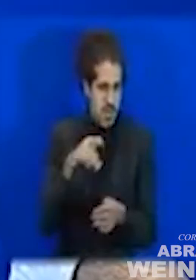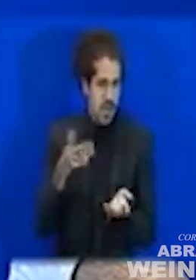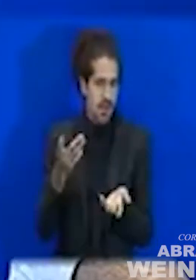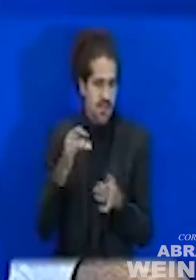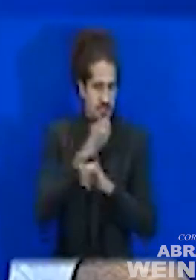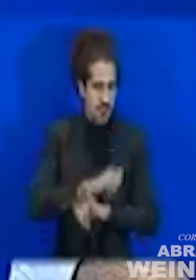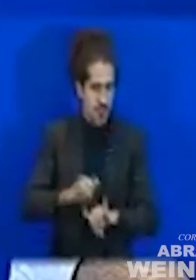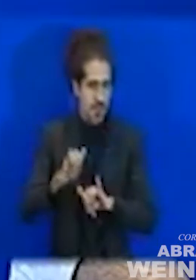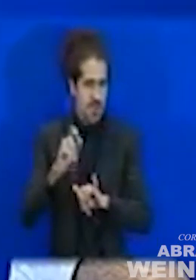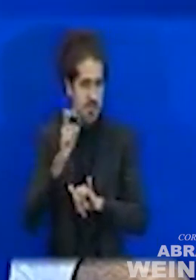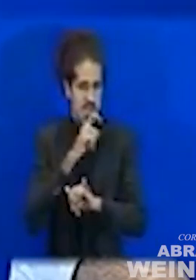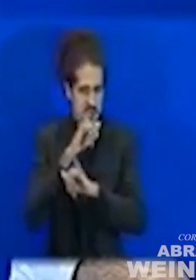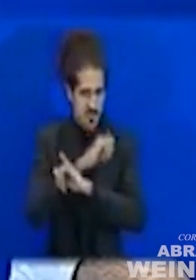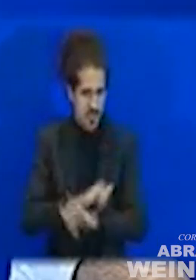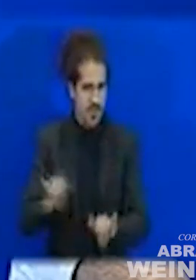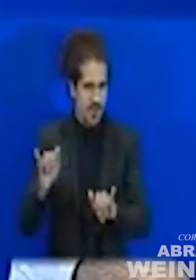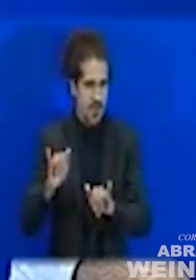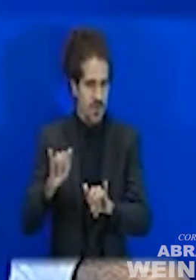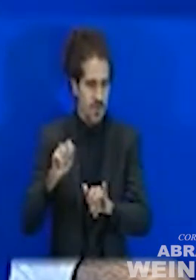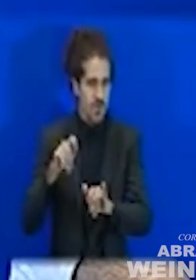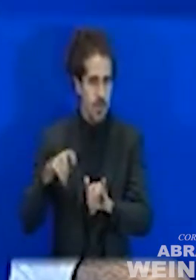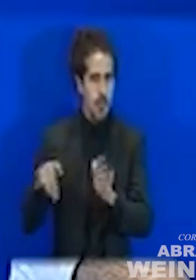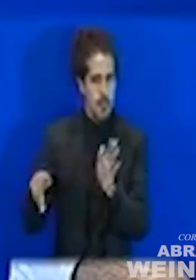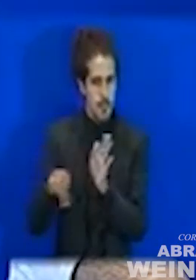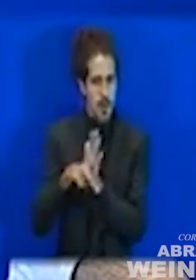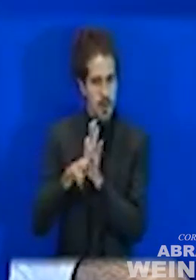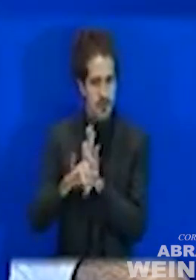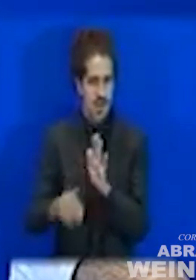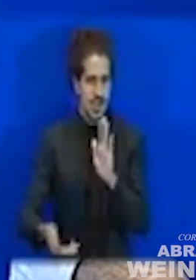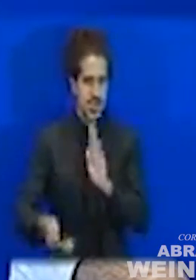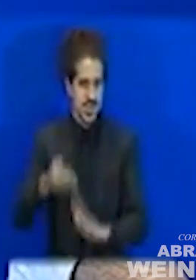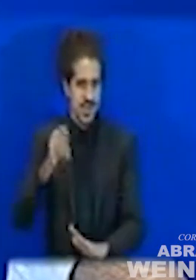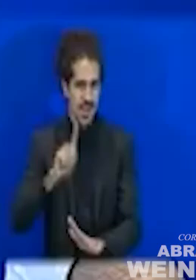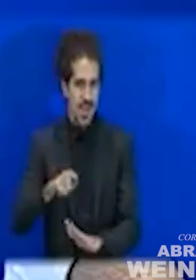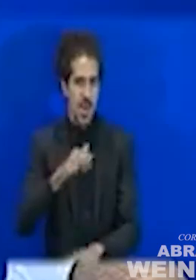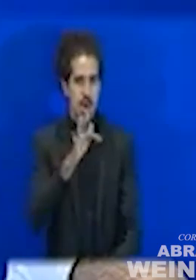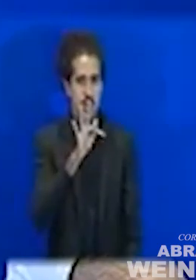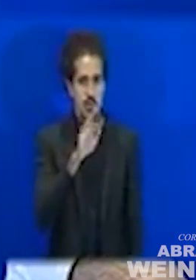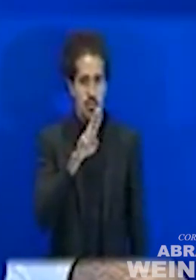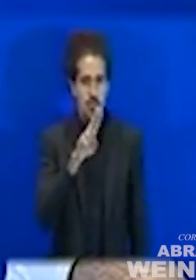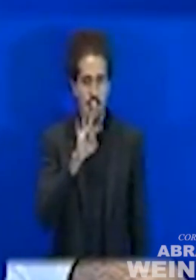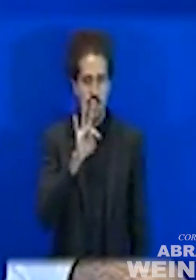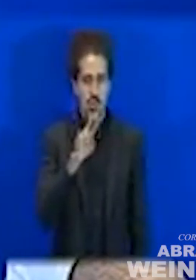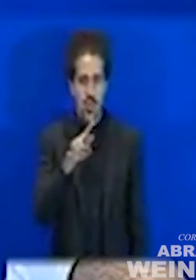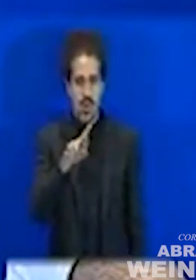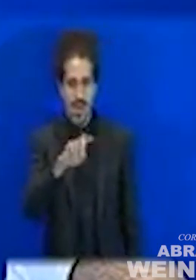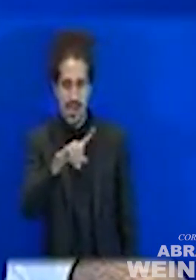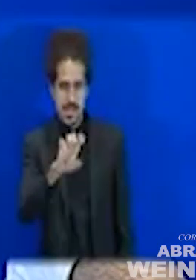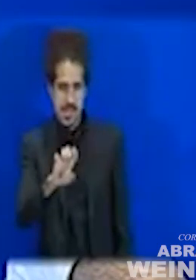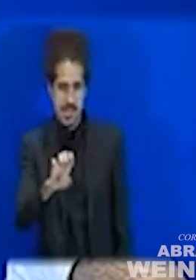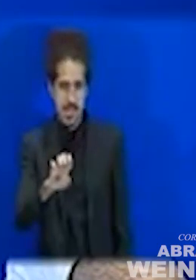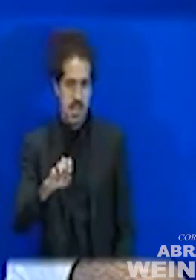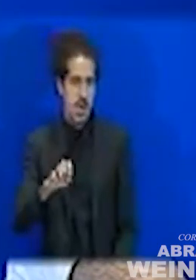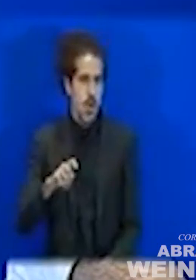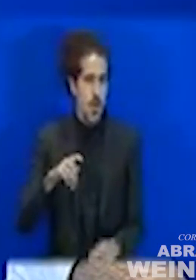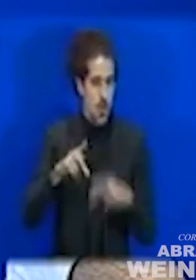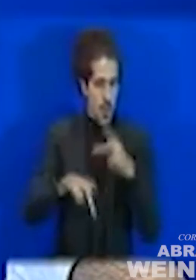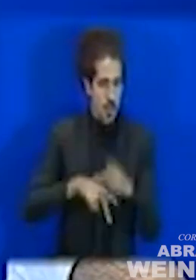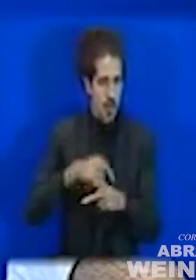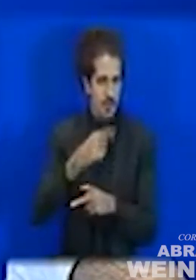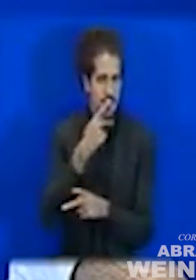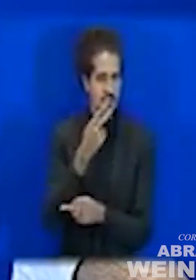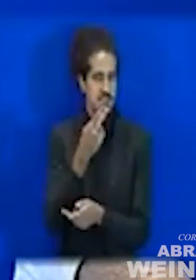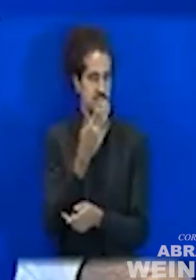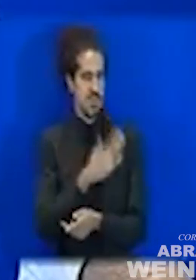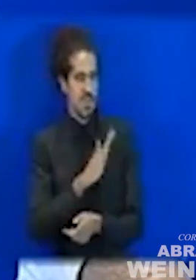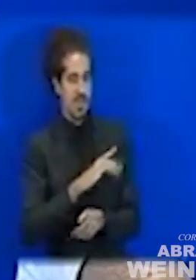A próxima mentira a ser desmontada vai ser o Futurice, porque a adesão vai ser gigantesca, as pessoas vão ter que morder a língua